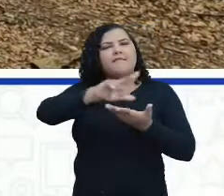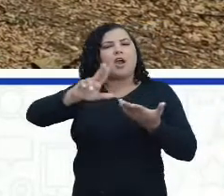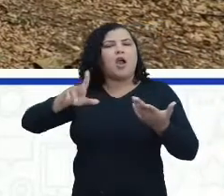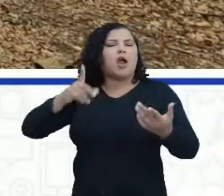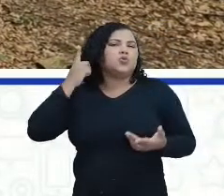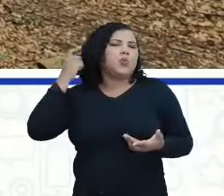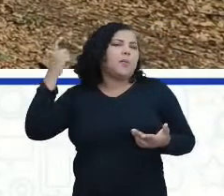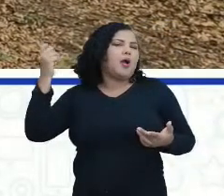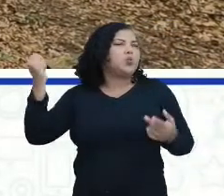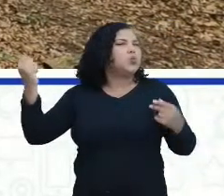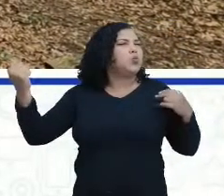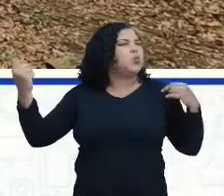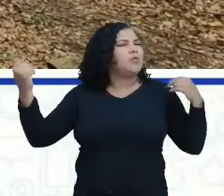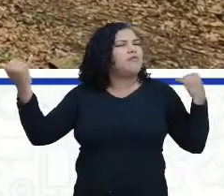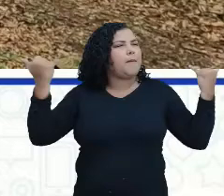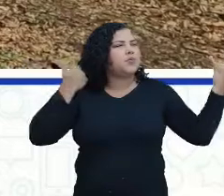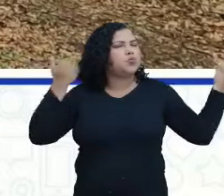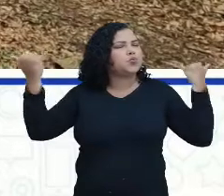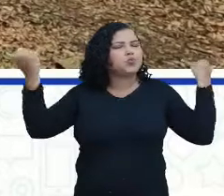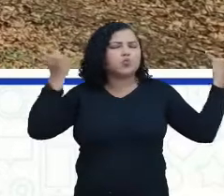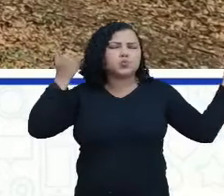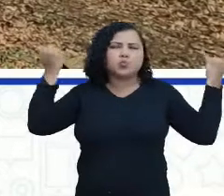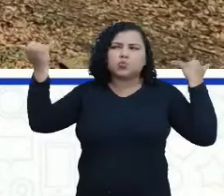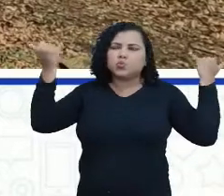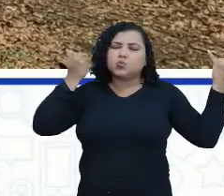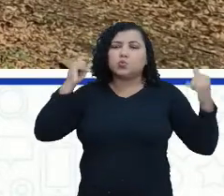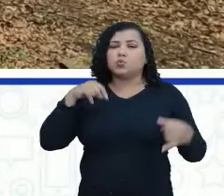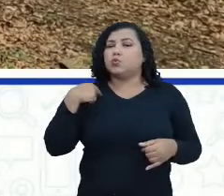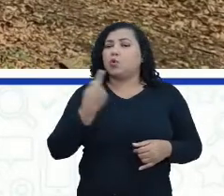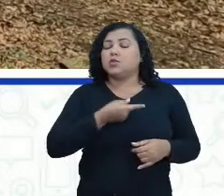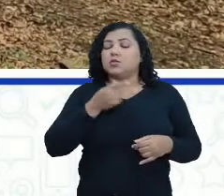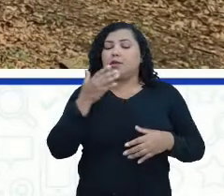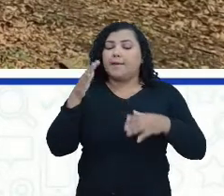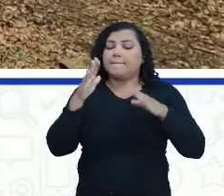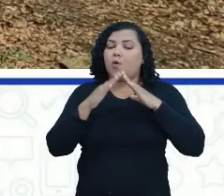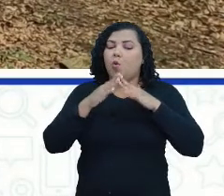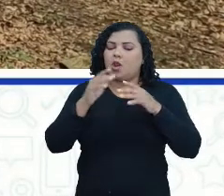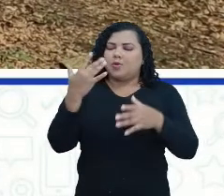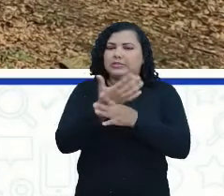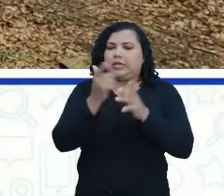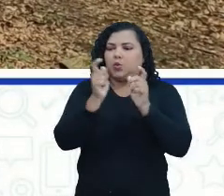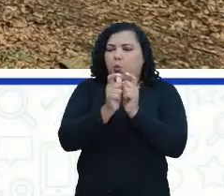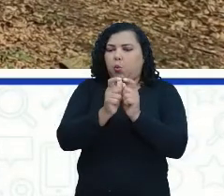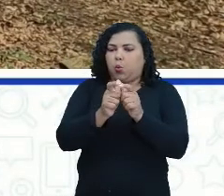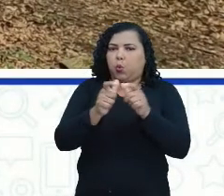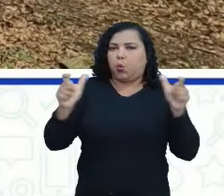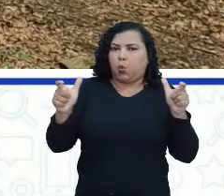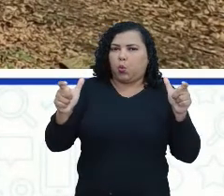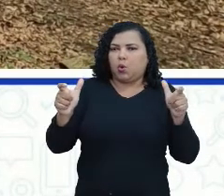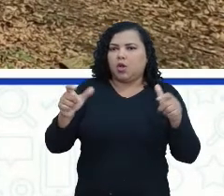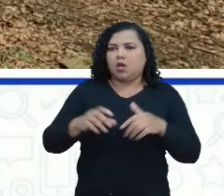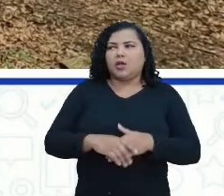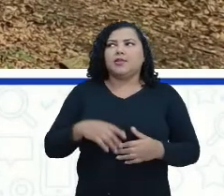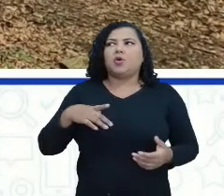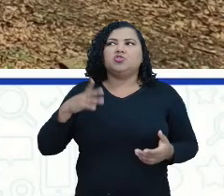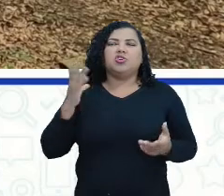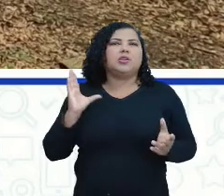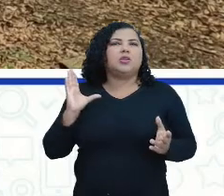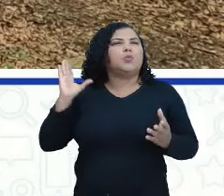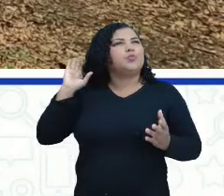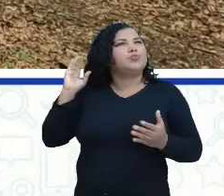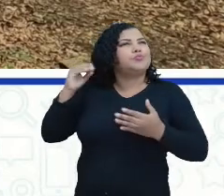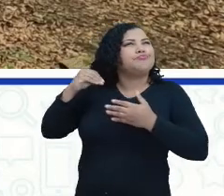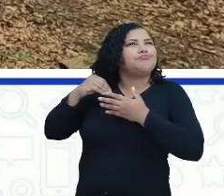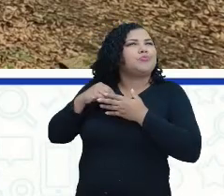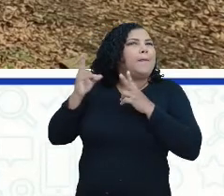à nossa volta, principalmente a gente que mora numa cidade grande, que a gente acaba embotando um pouco a nossa percepção sonora,